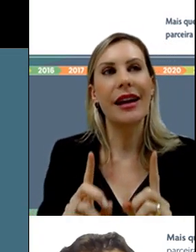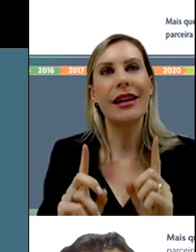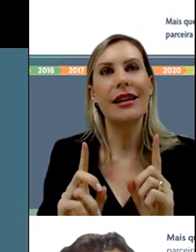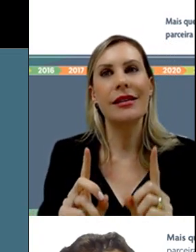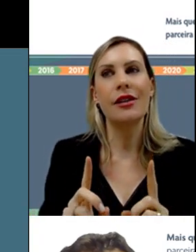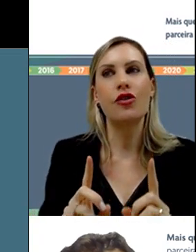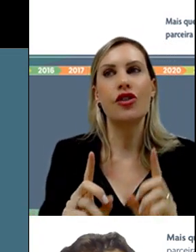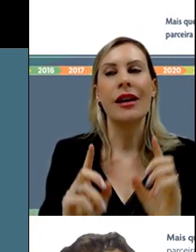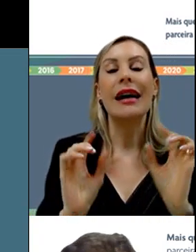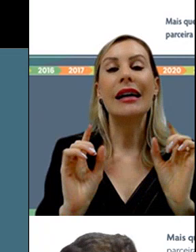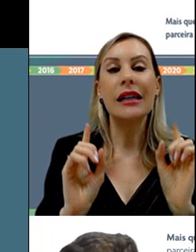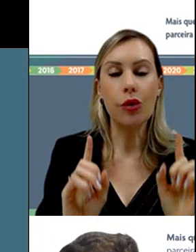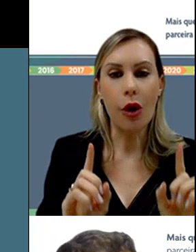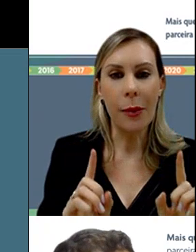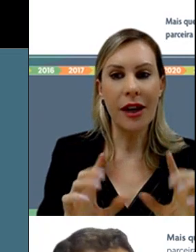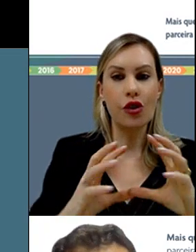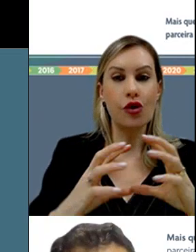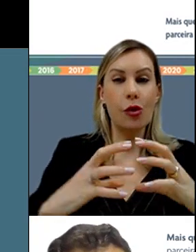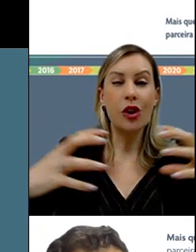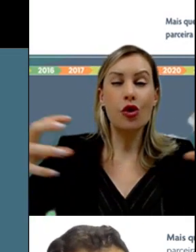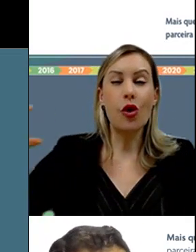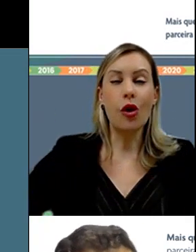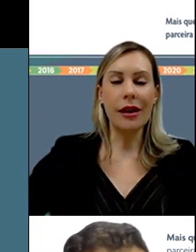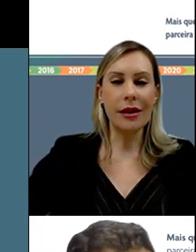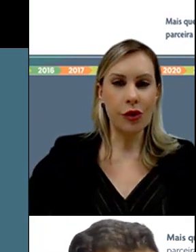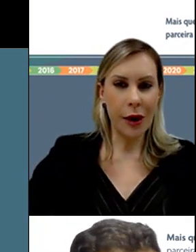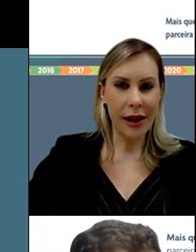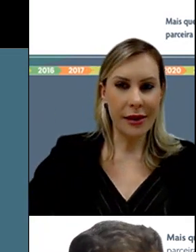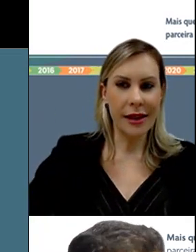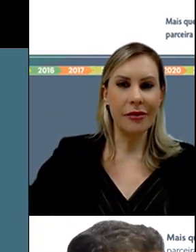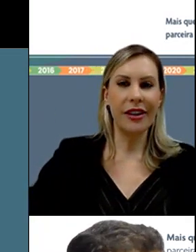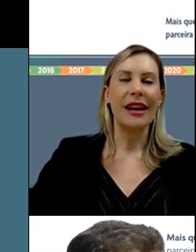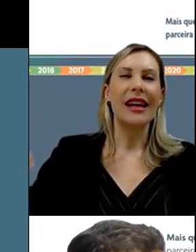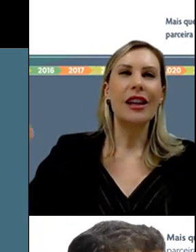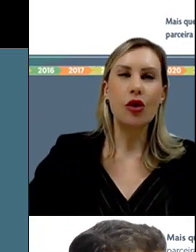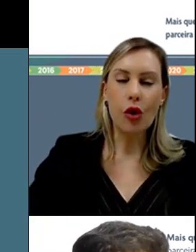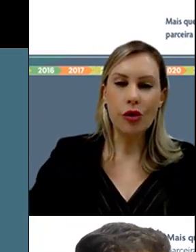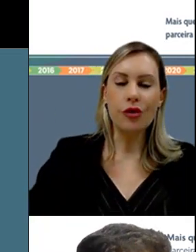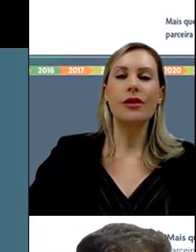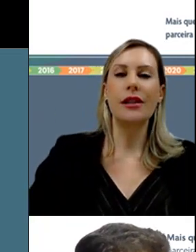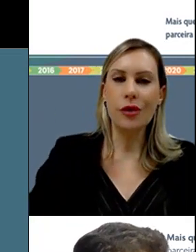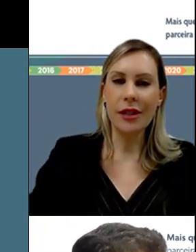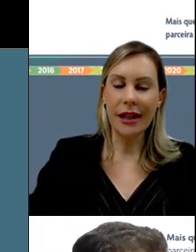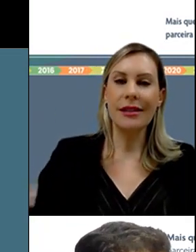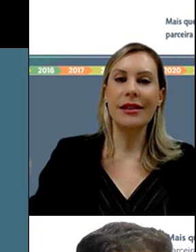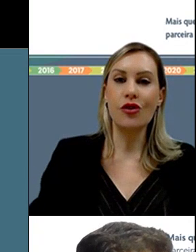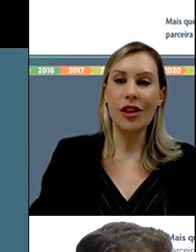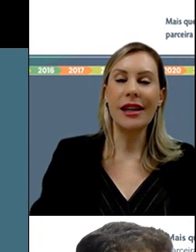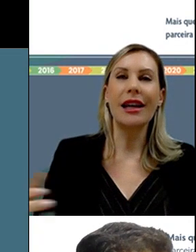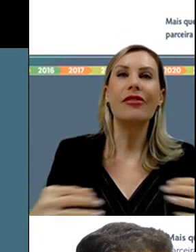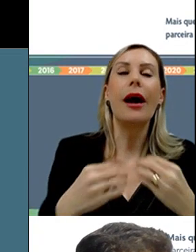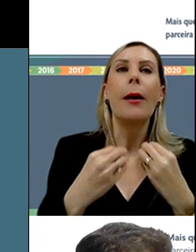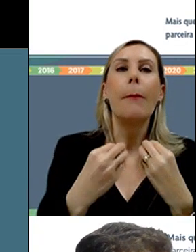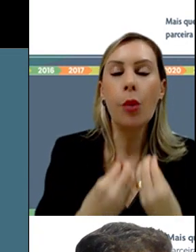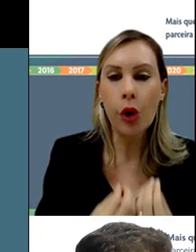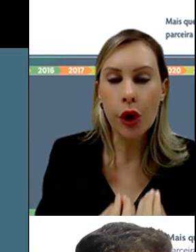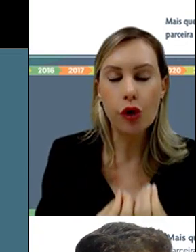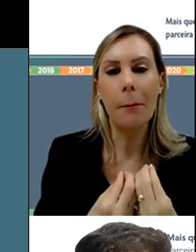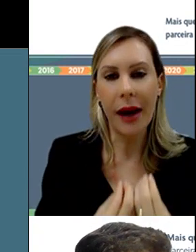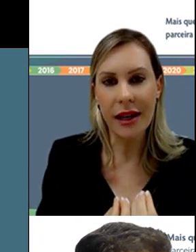administração é aquela que incide anualmente sobre toda a sua reserva e todos os anos ela incide e ela